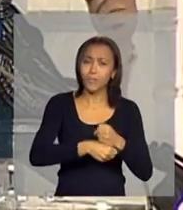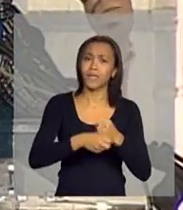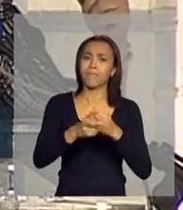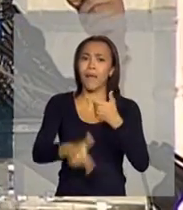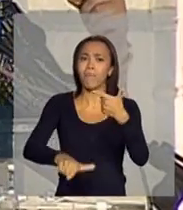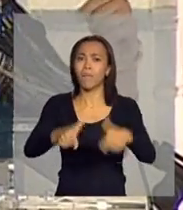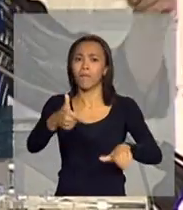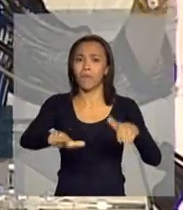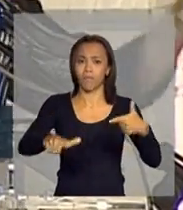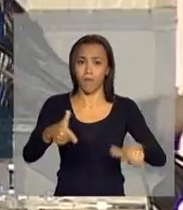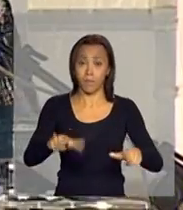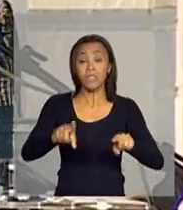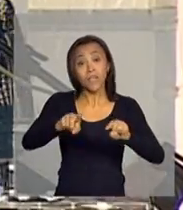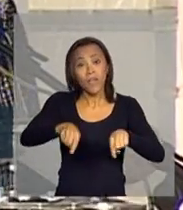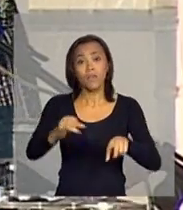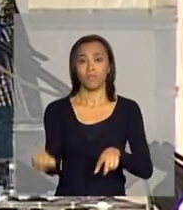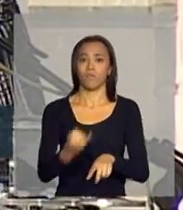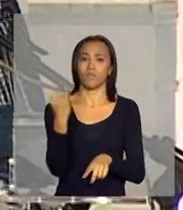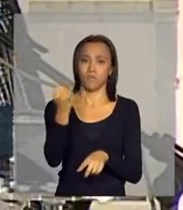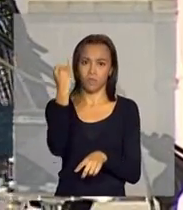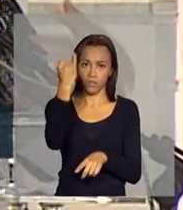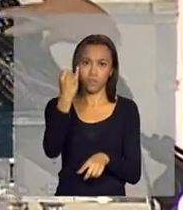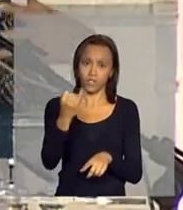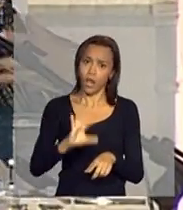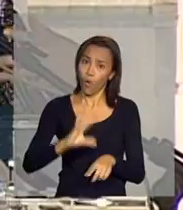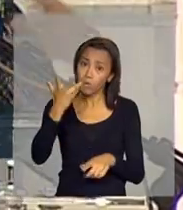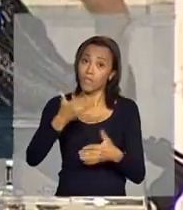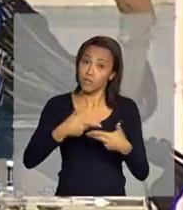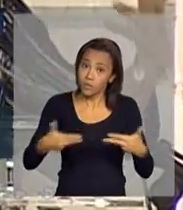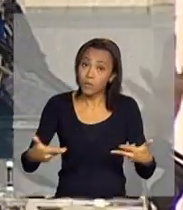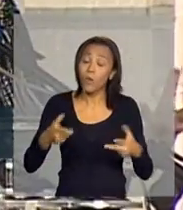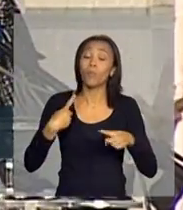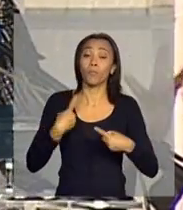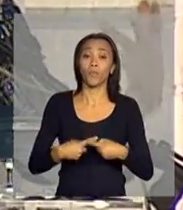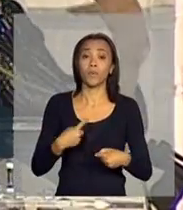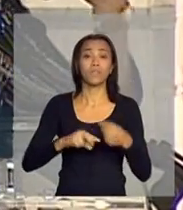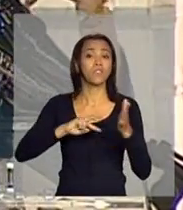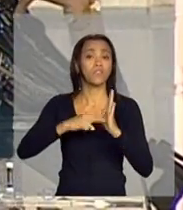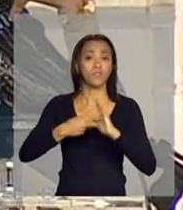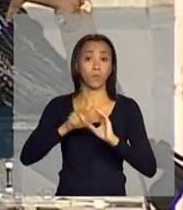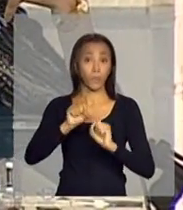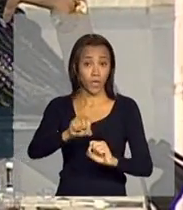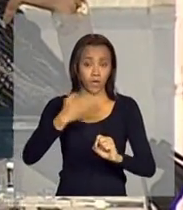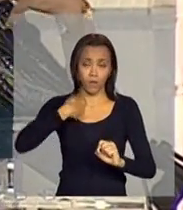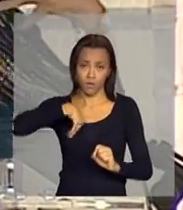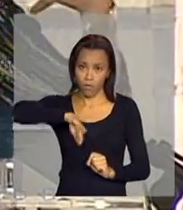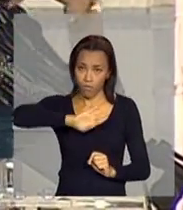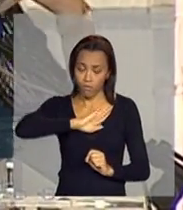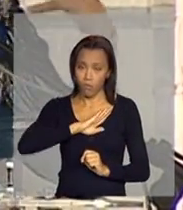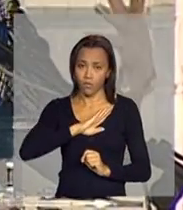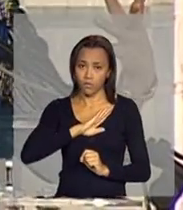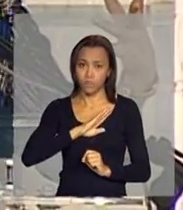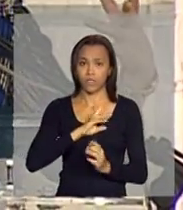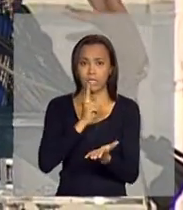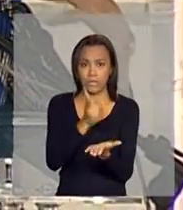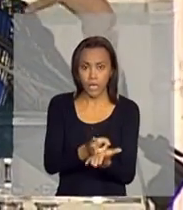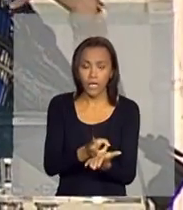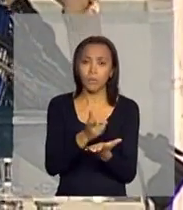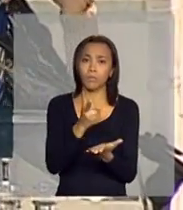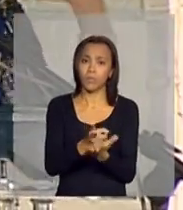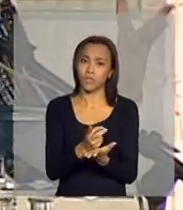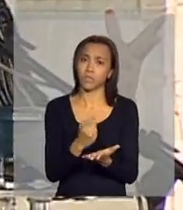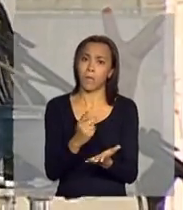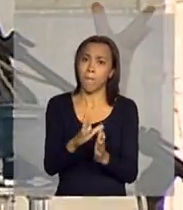o que é importantíssimo que ocorra, porque significa que nós estamos cada vez